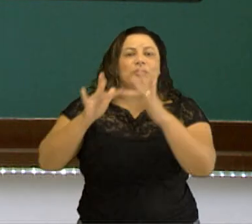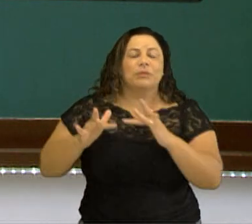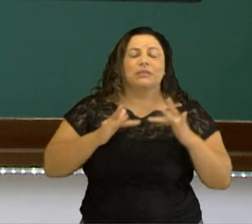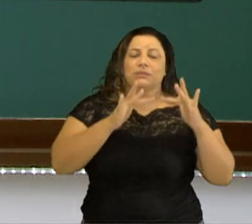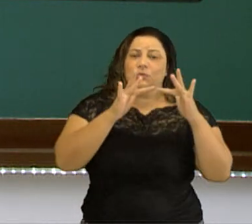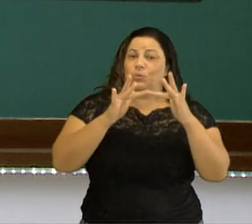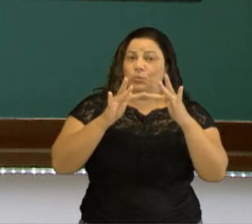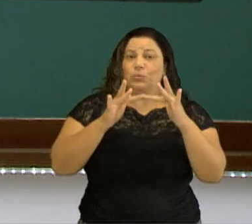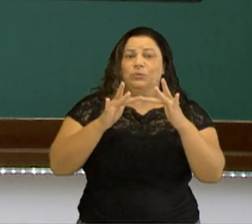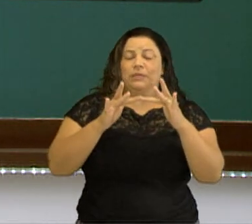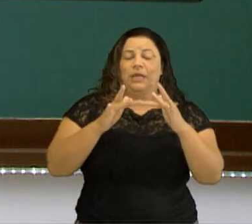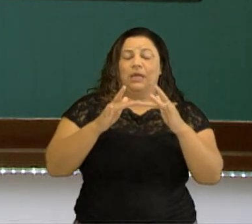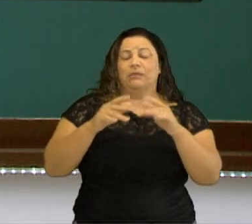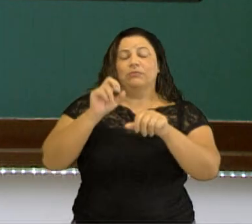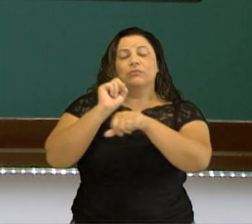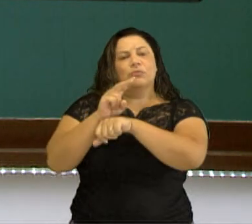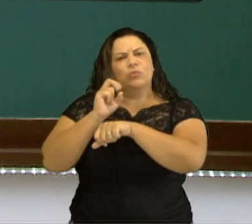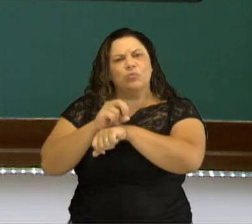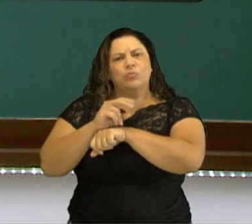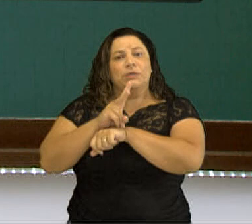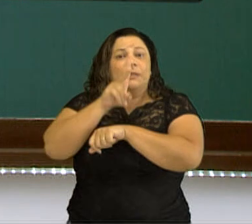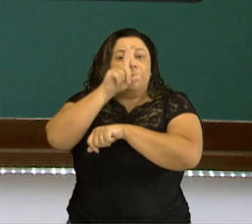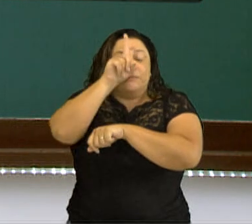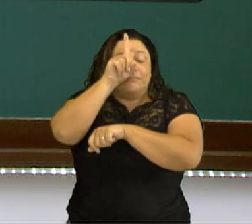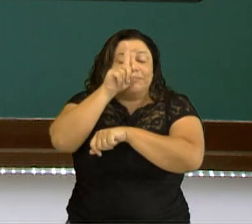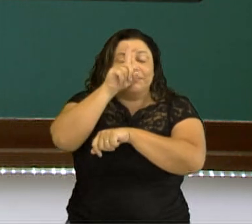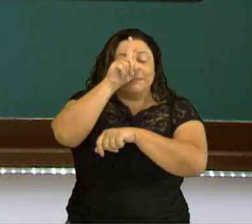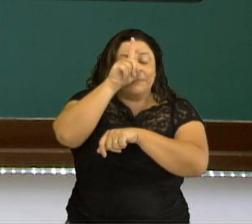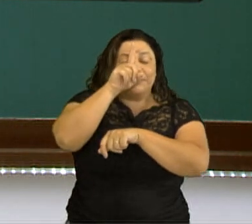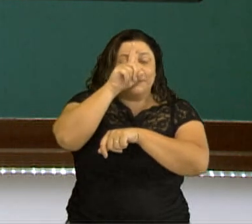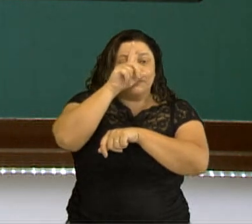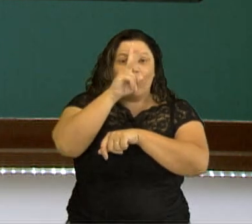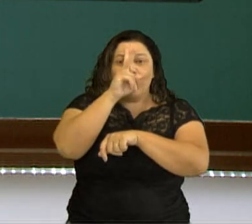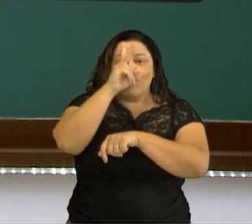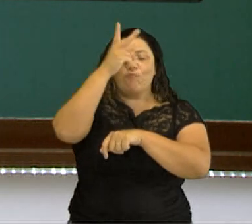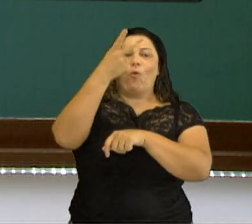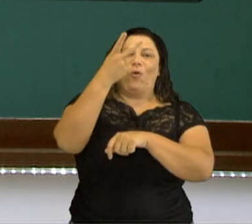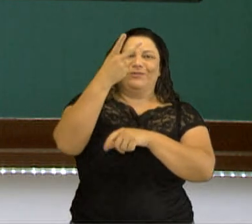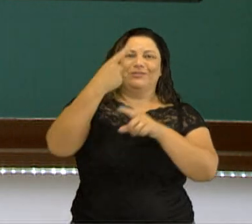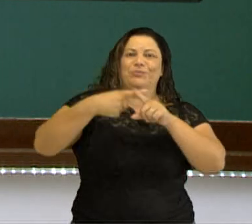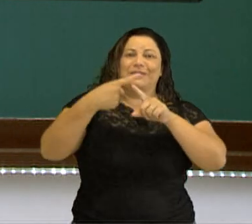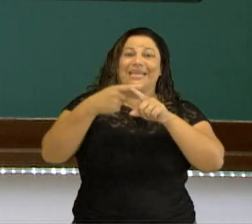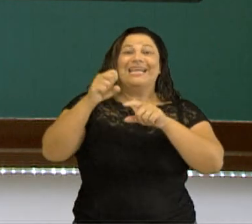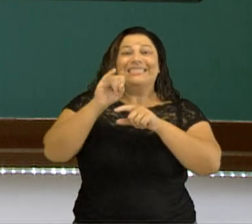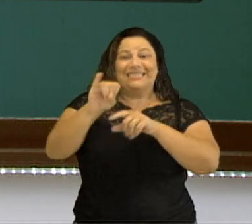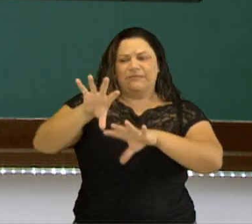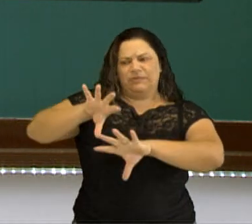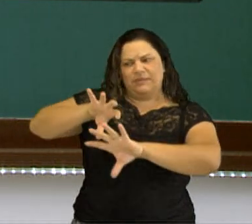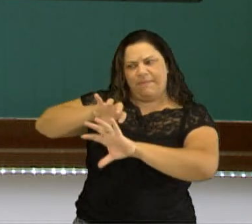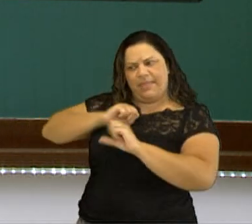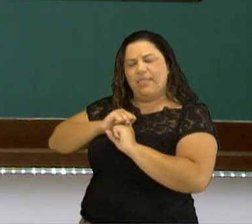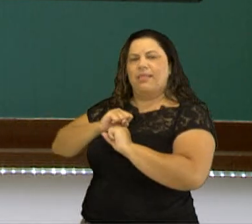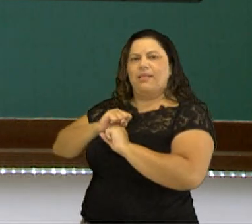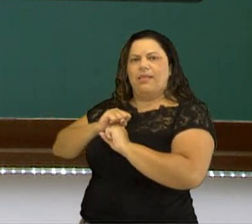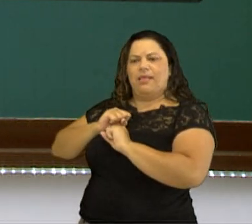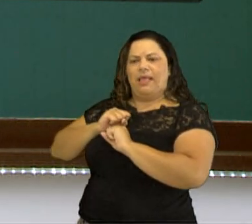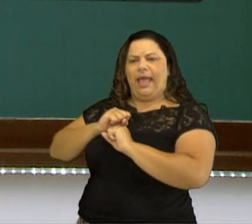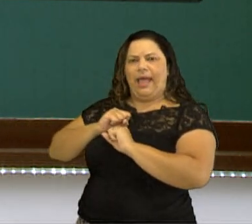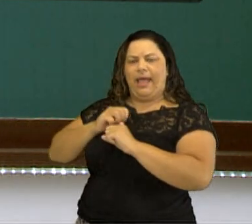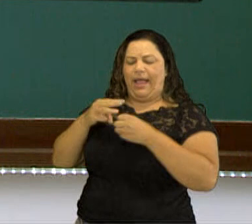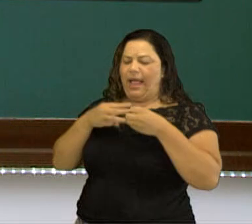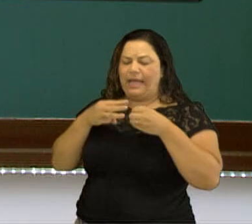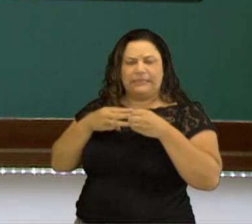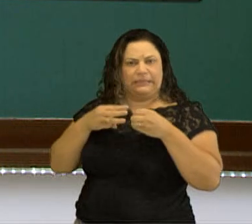o micro-organismo de uma forma severa. Se ele entrar dentro do seu corpo, você não vai desenvolver, suas células não